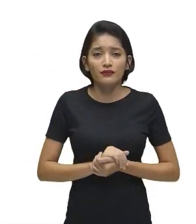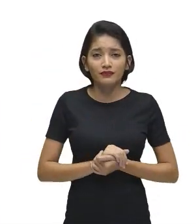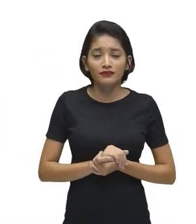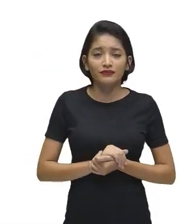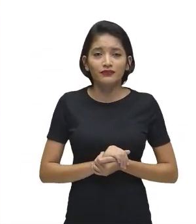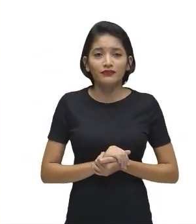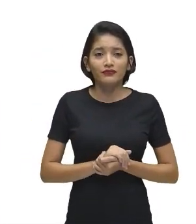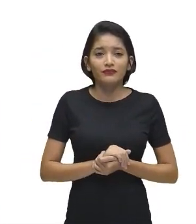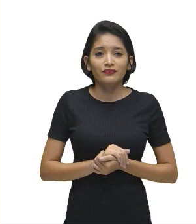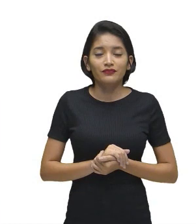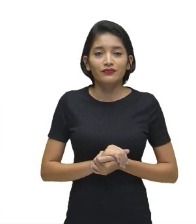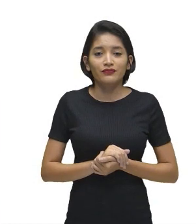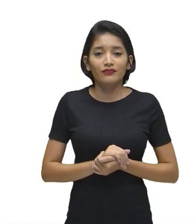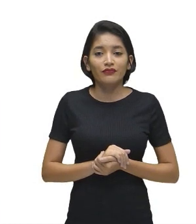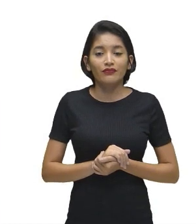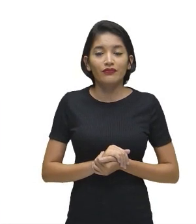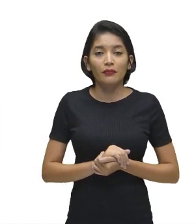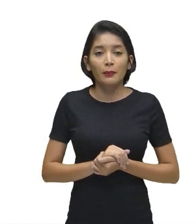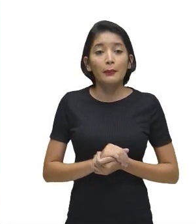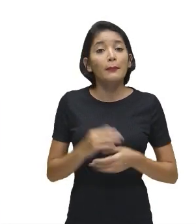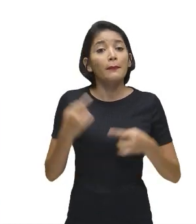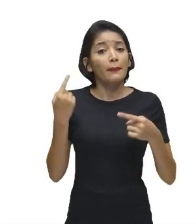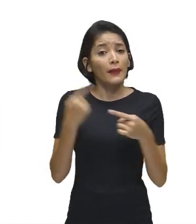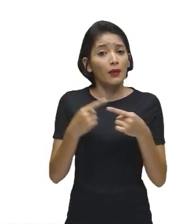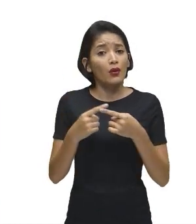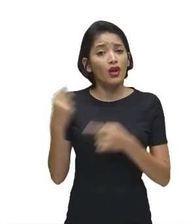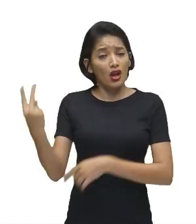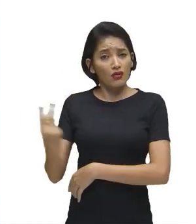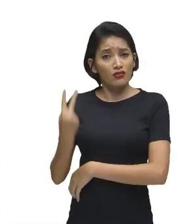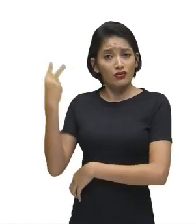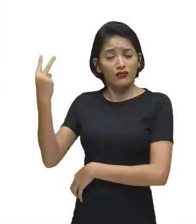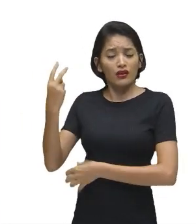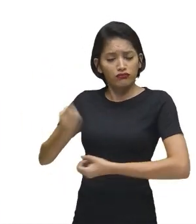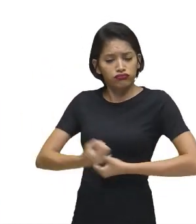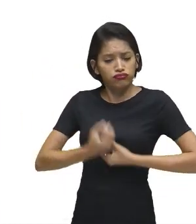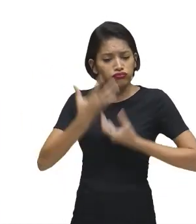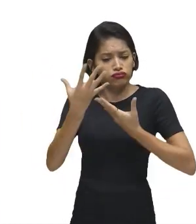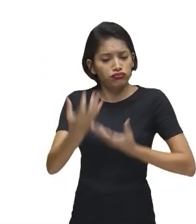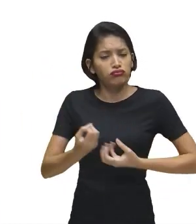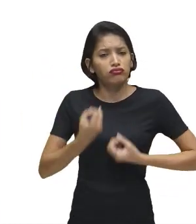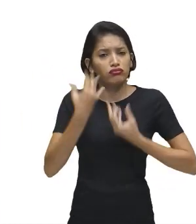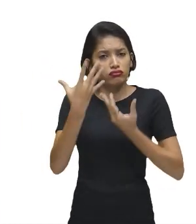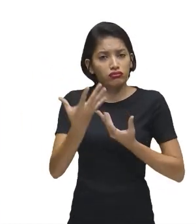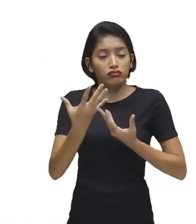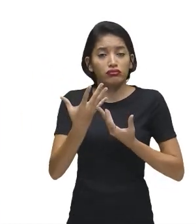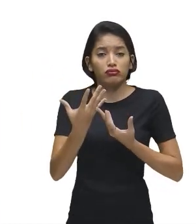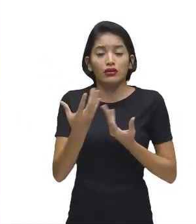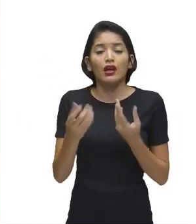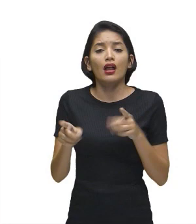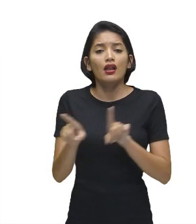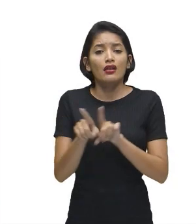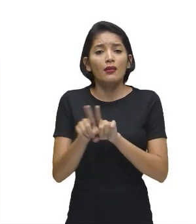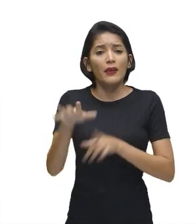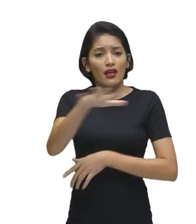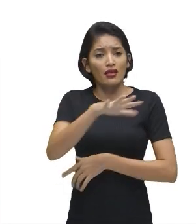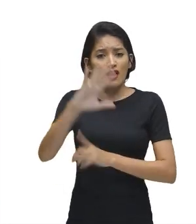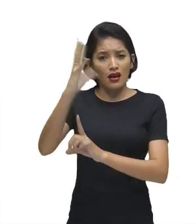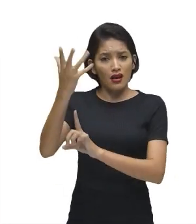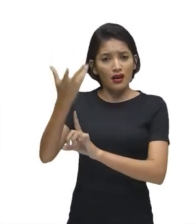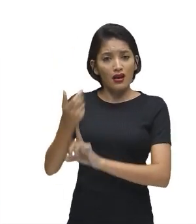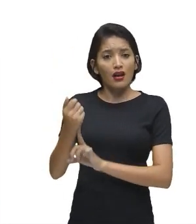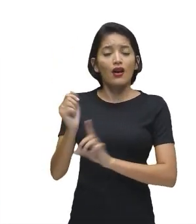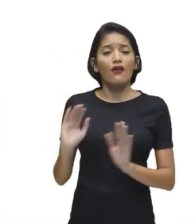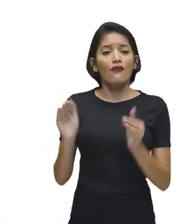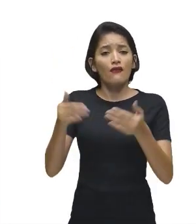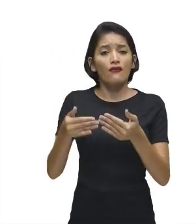Então, porque a predominância dos valores emocionais sobre os intelectuais, corrente artística concentrada especialmente